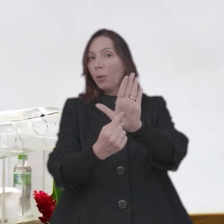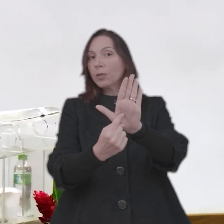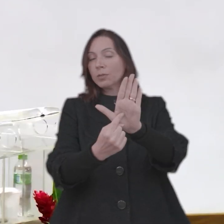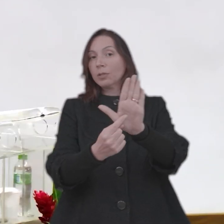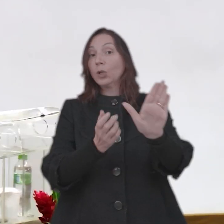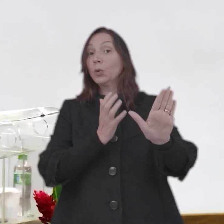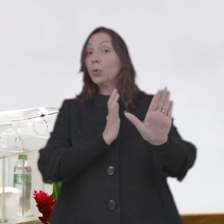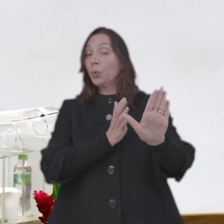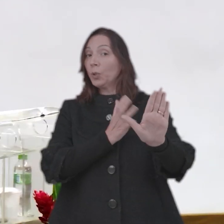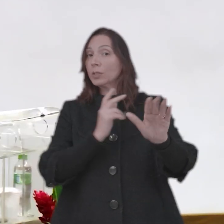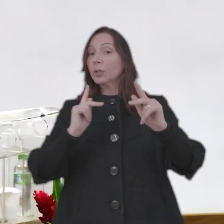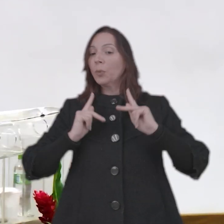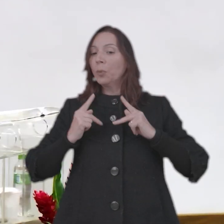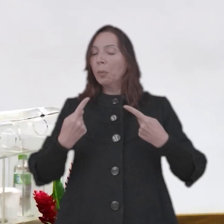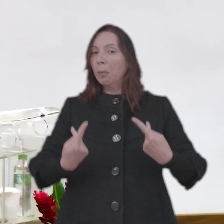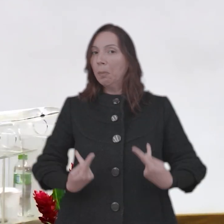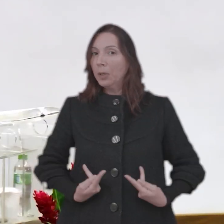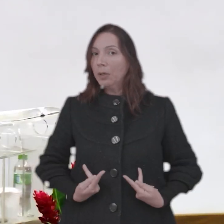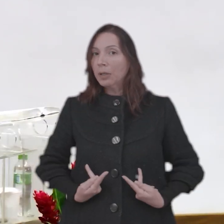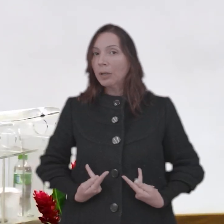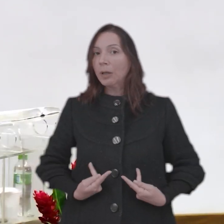doente.